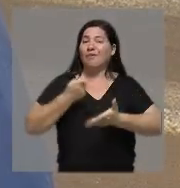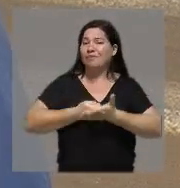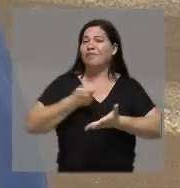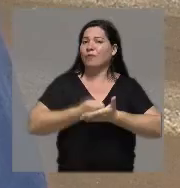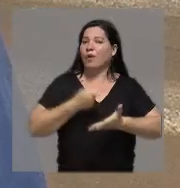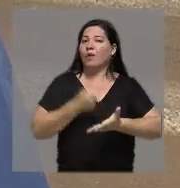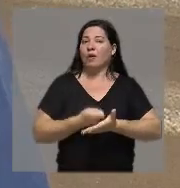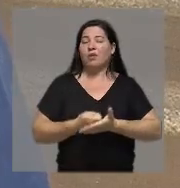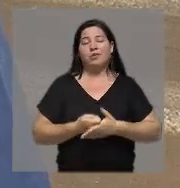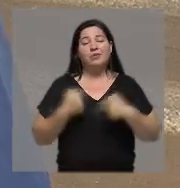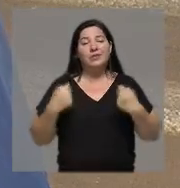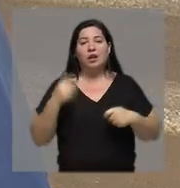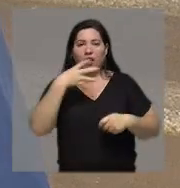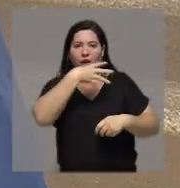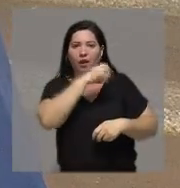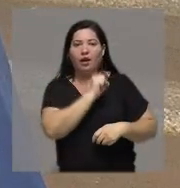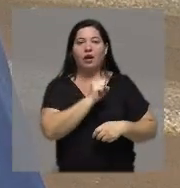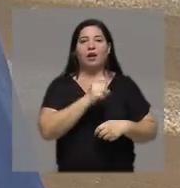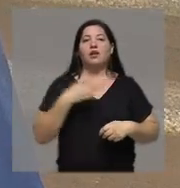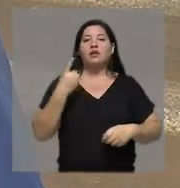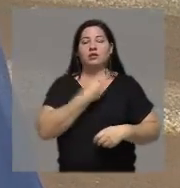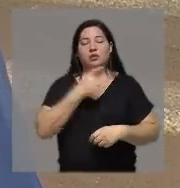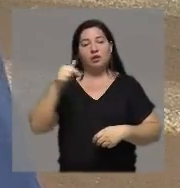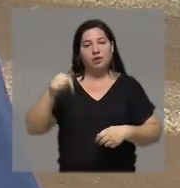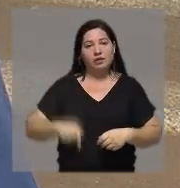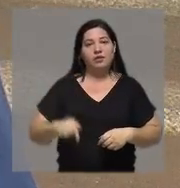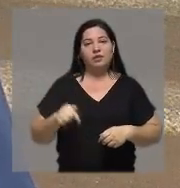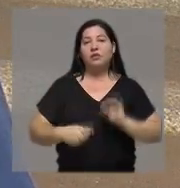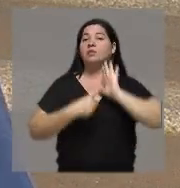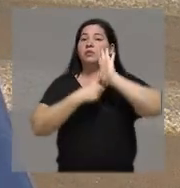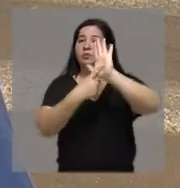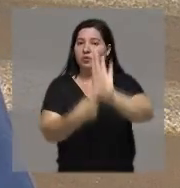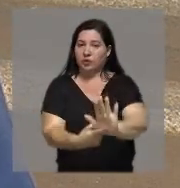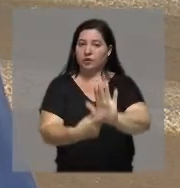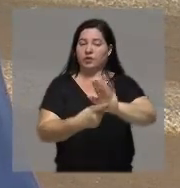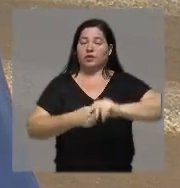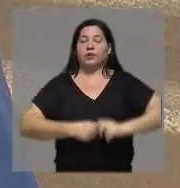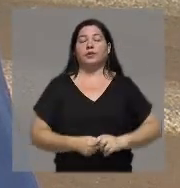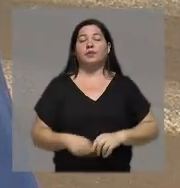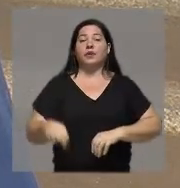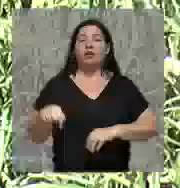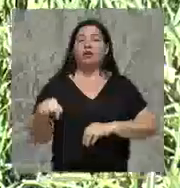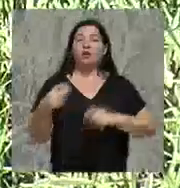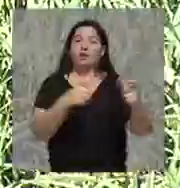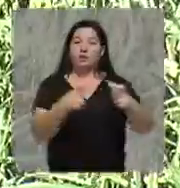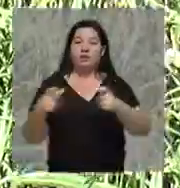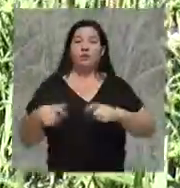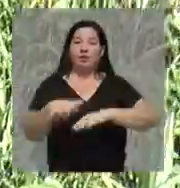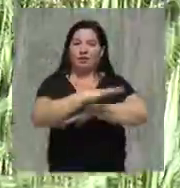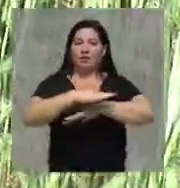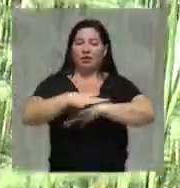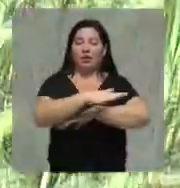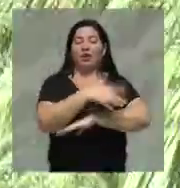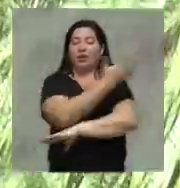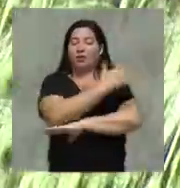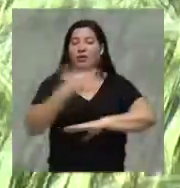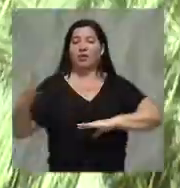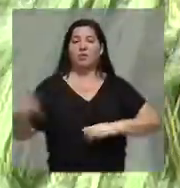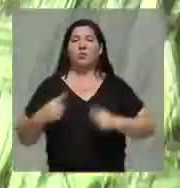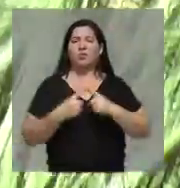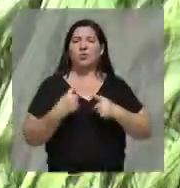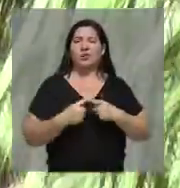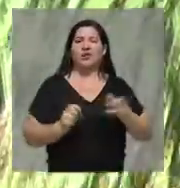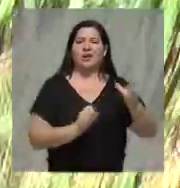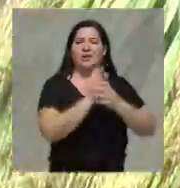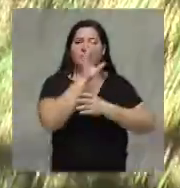urgência, e o nosso papel de estar aqui ouvindo a população e estar mostrando. Então, essas áreas verdes, e tá atrapalhando bastante. Por quê? Porque o mato